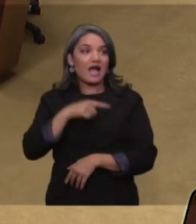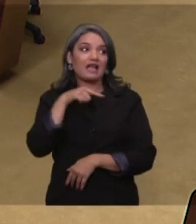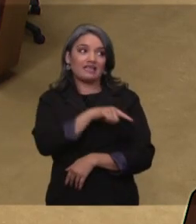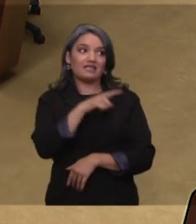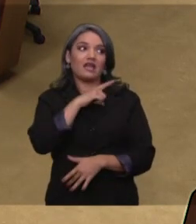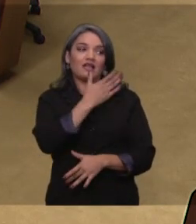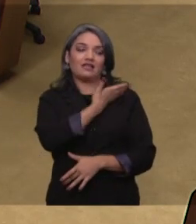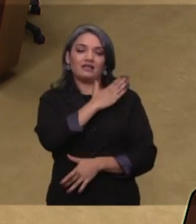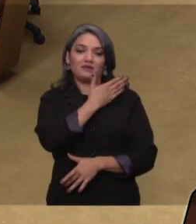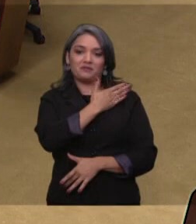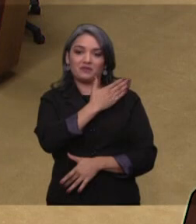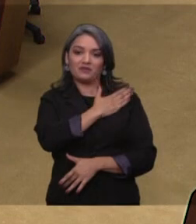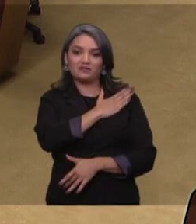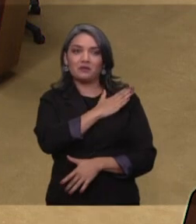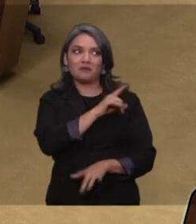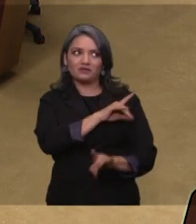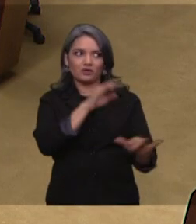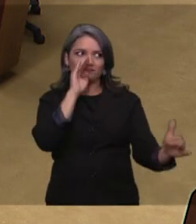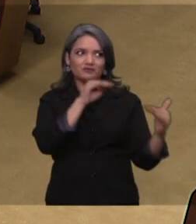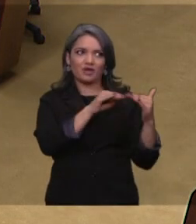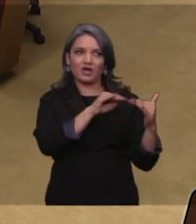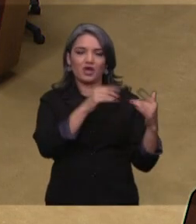né? Nunca contra, aqui para nós.